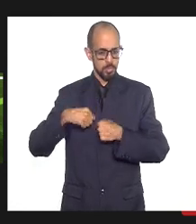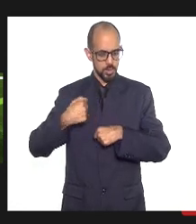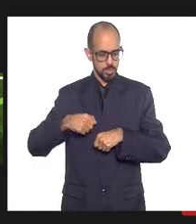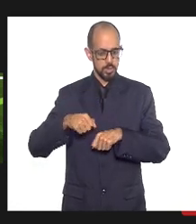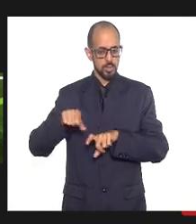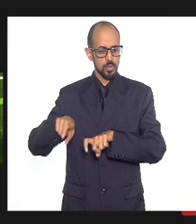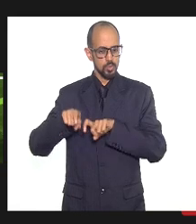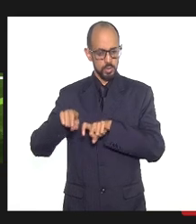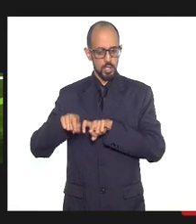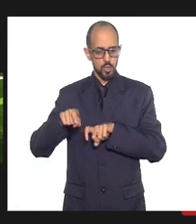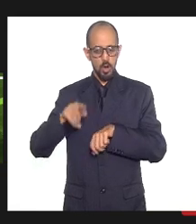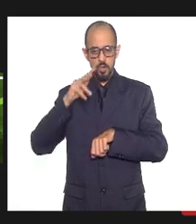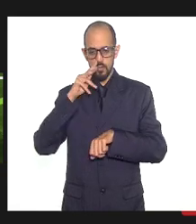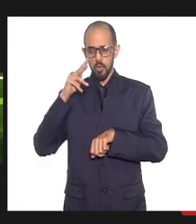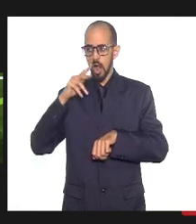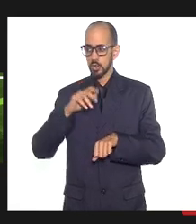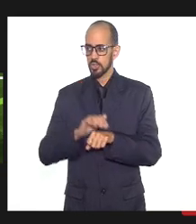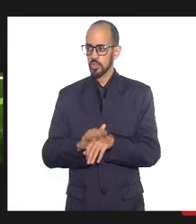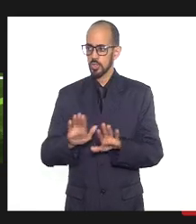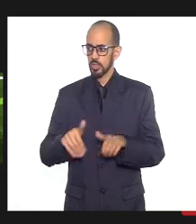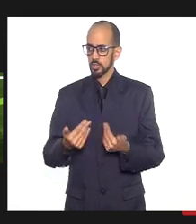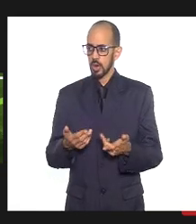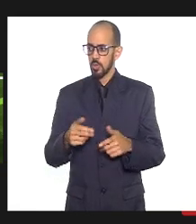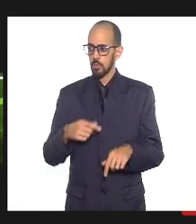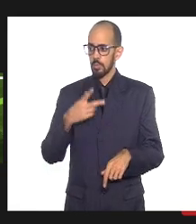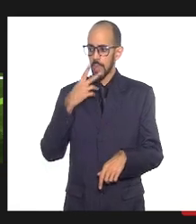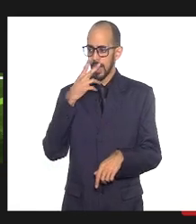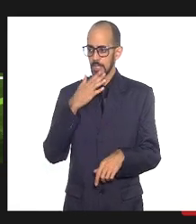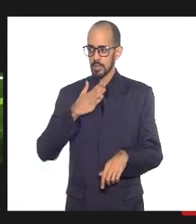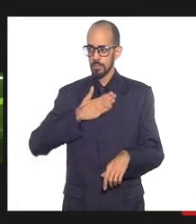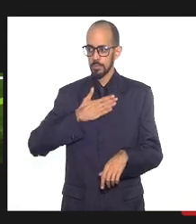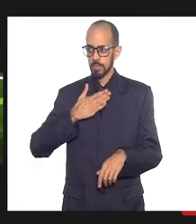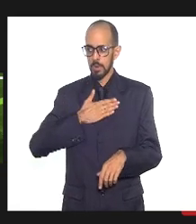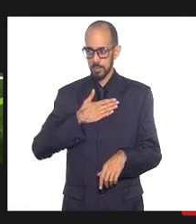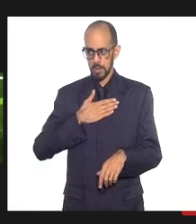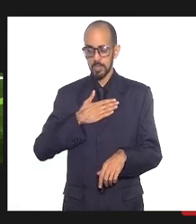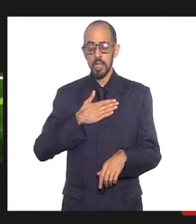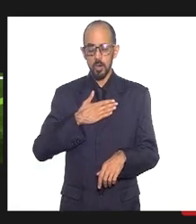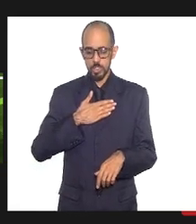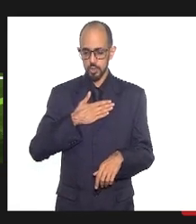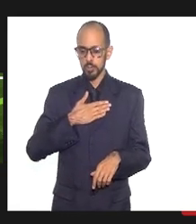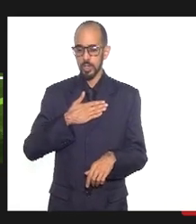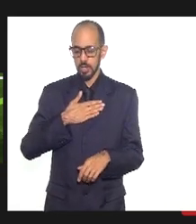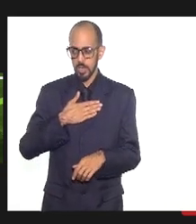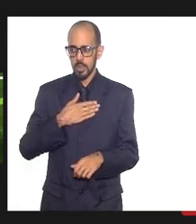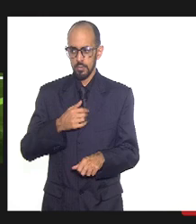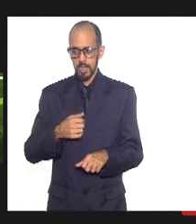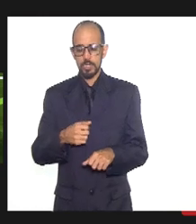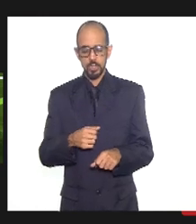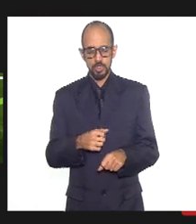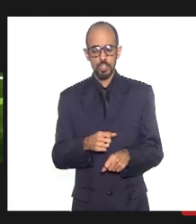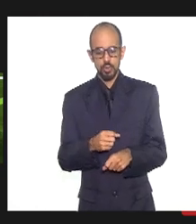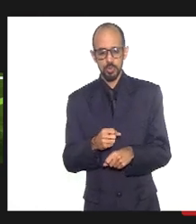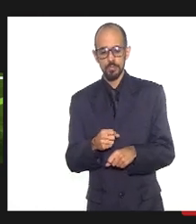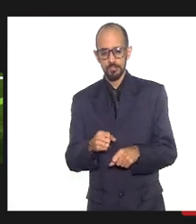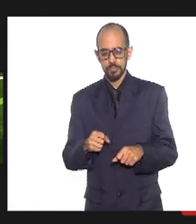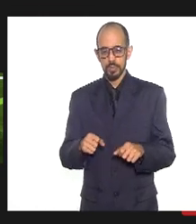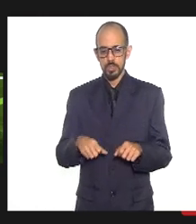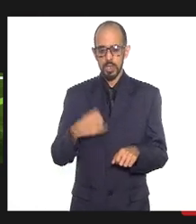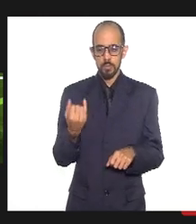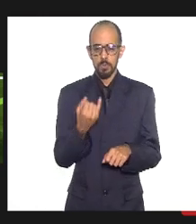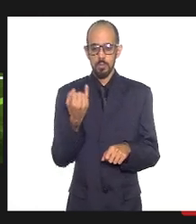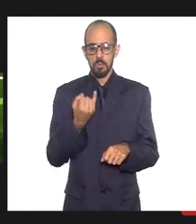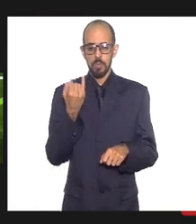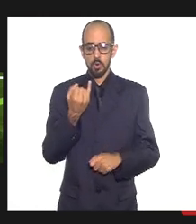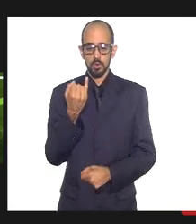forte. Isso me parece óbvio, né? Mas o óbvio precisa ser dito. E é muito importante ver uma representação do